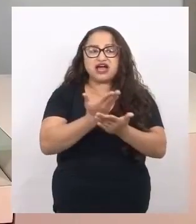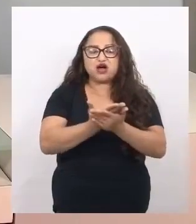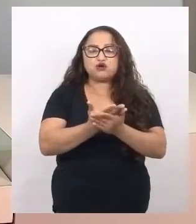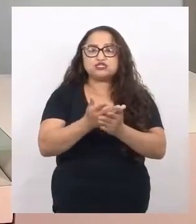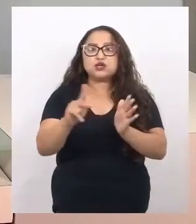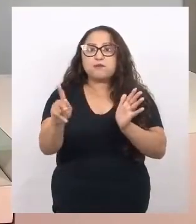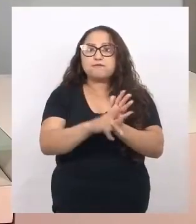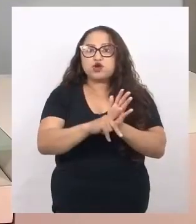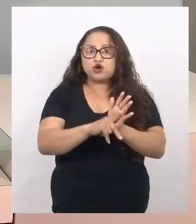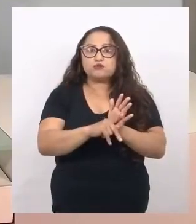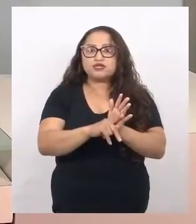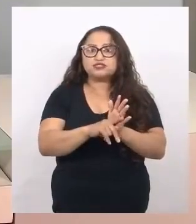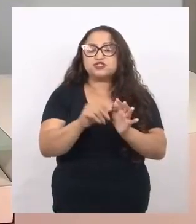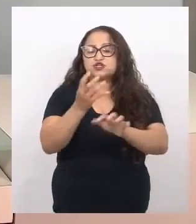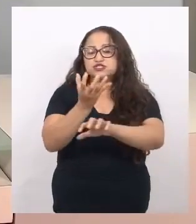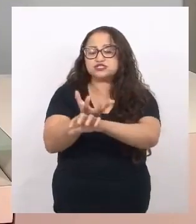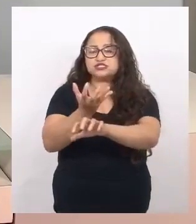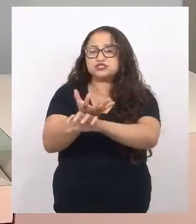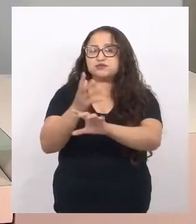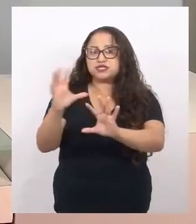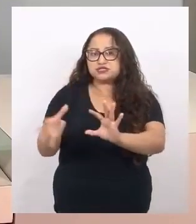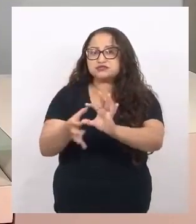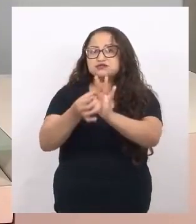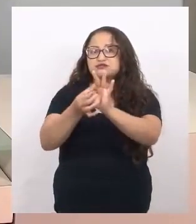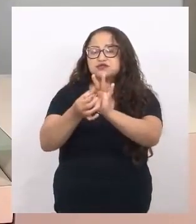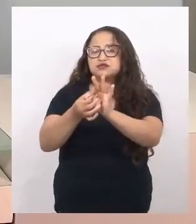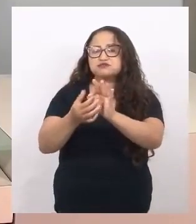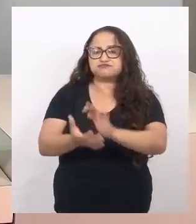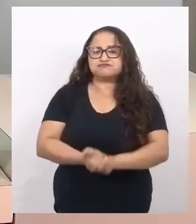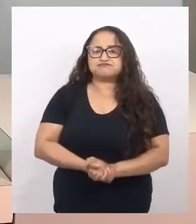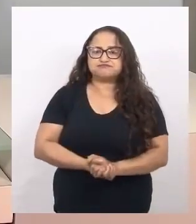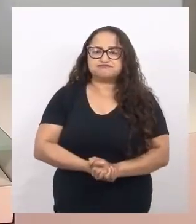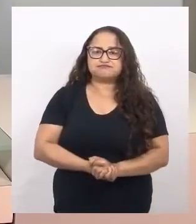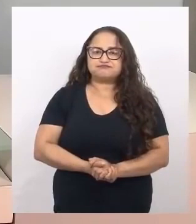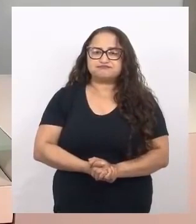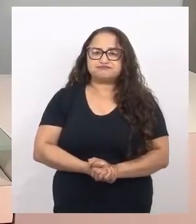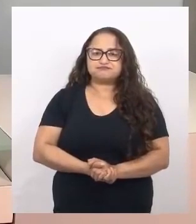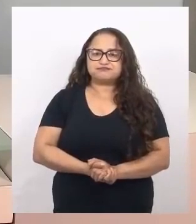componentes a serem atribuídas ainda naquela unidade escolar. Tá? Então,